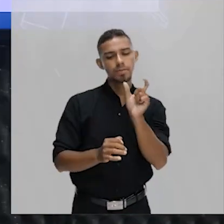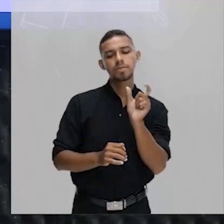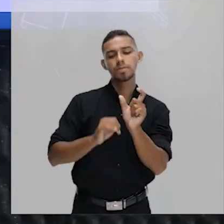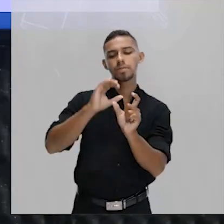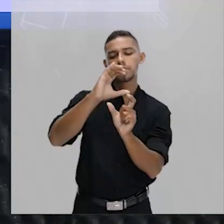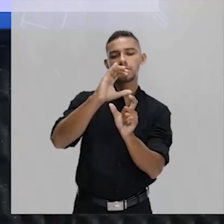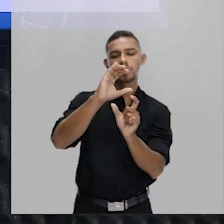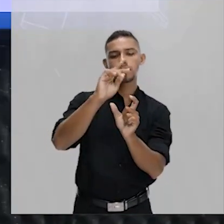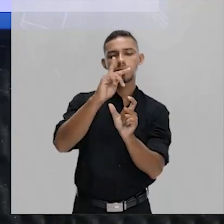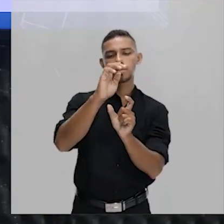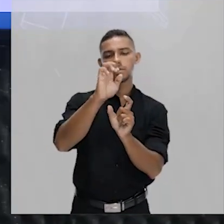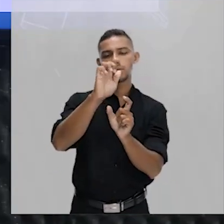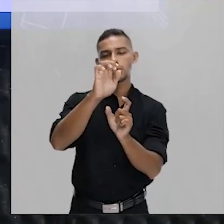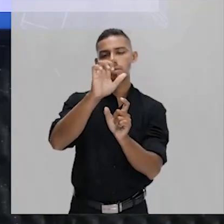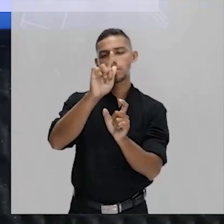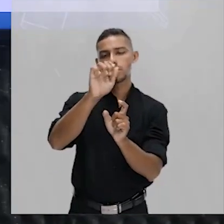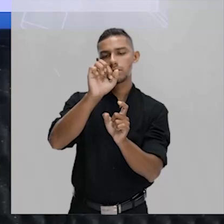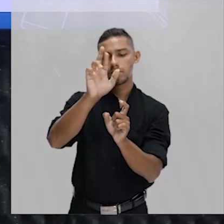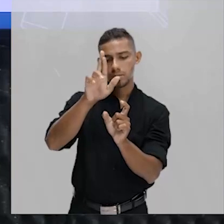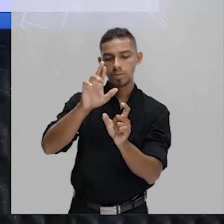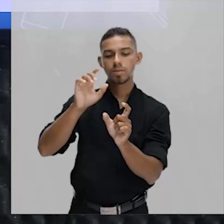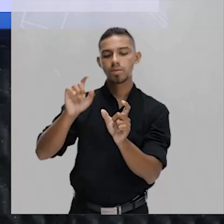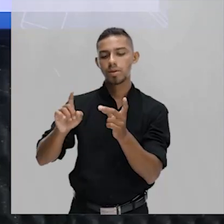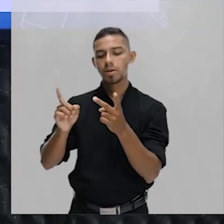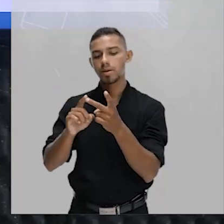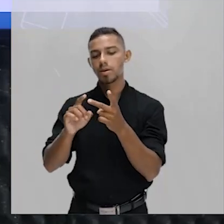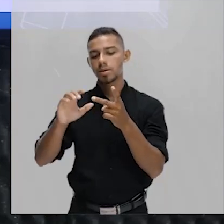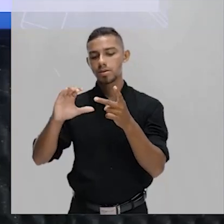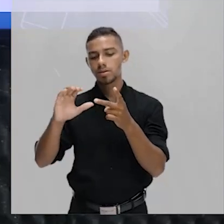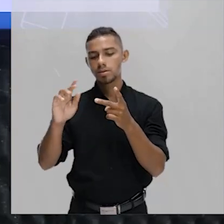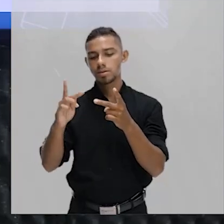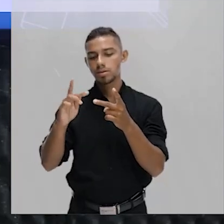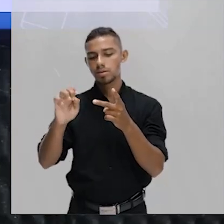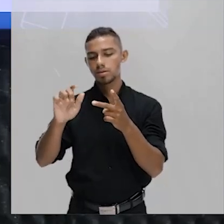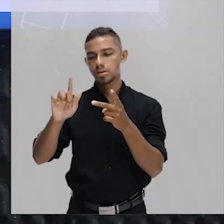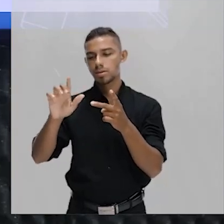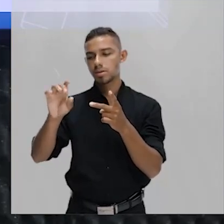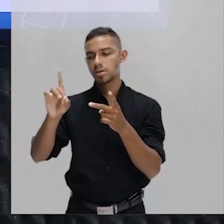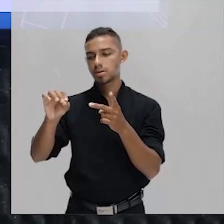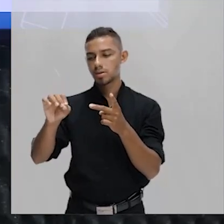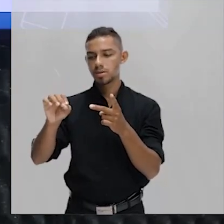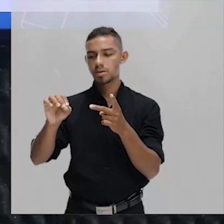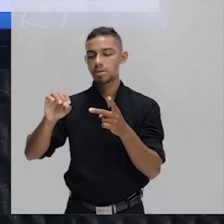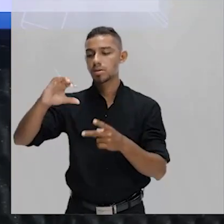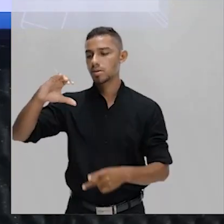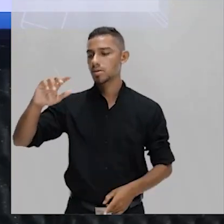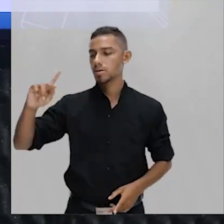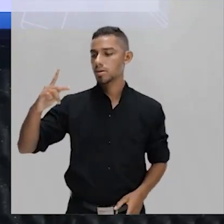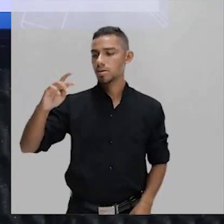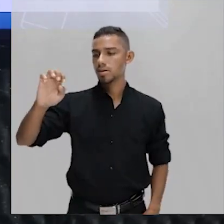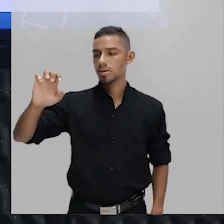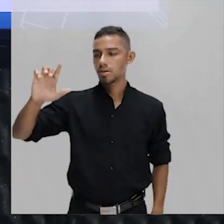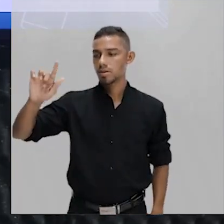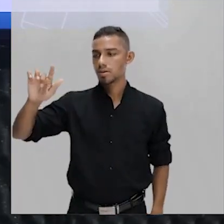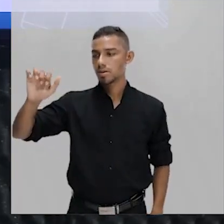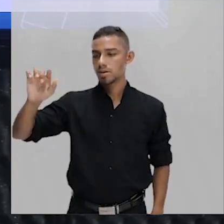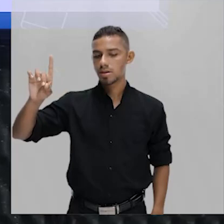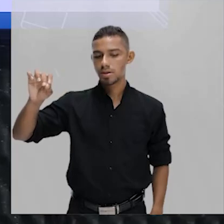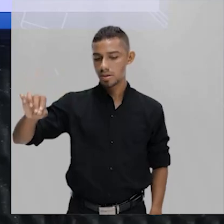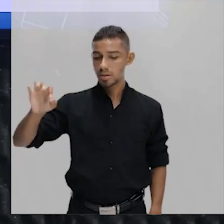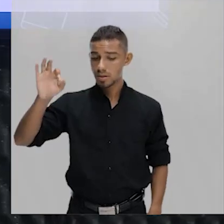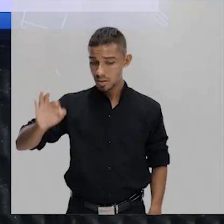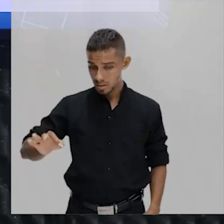é chegado, certo? Então, o único particípio possível é chegado. Chego é a